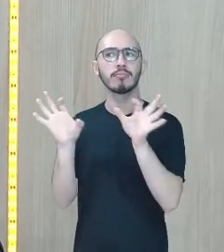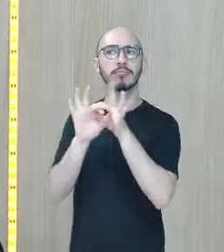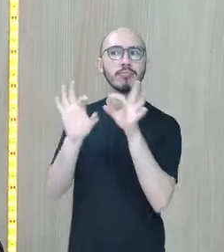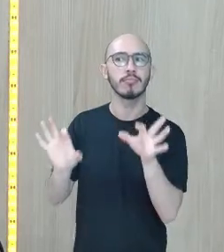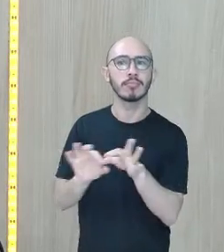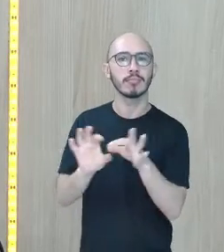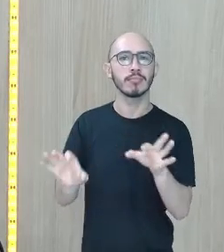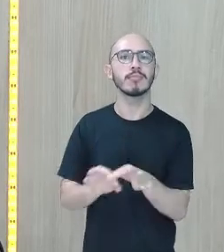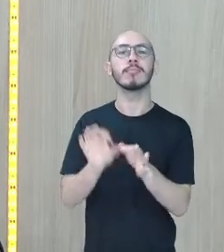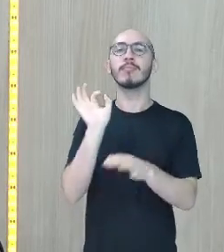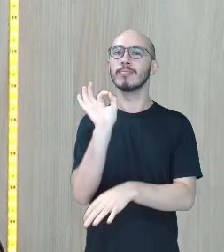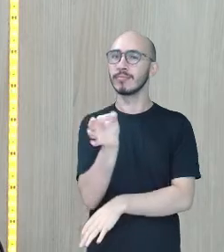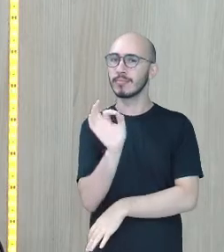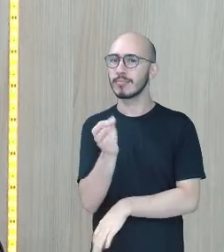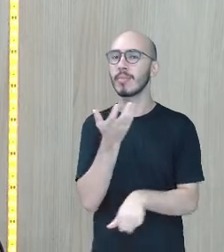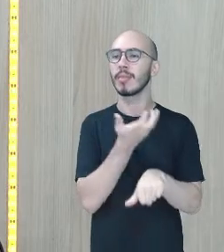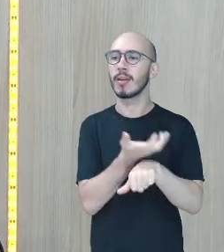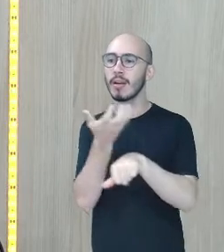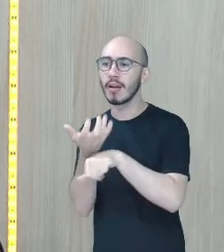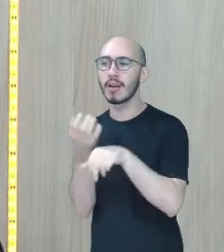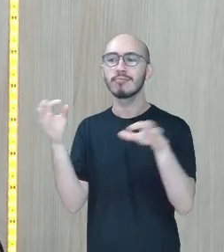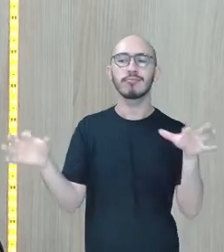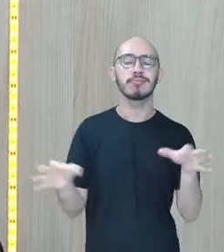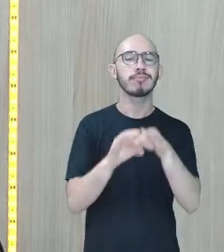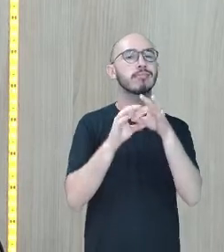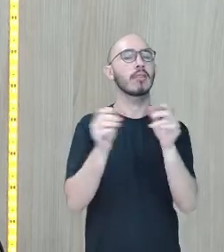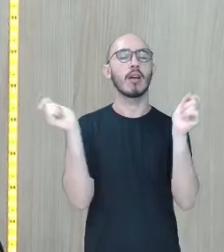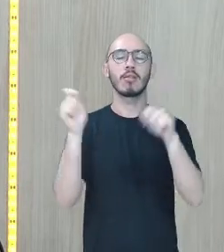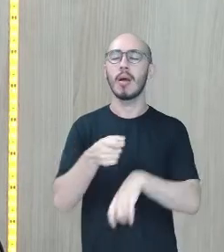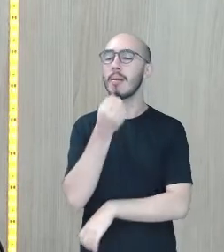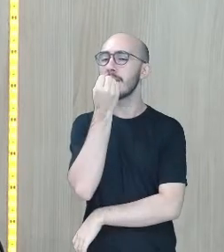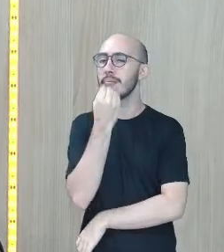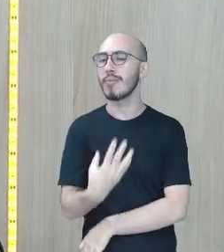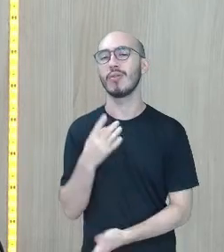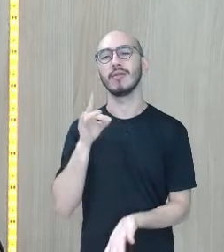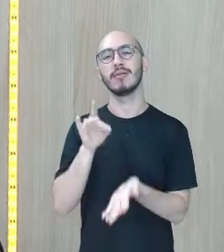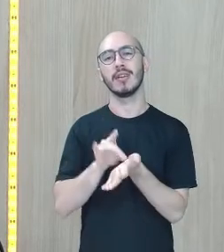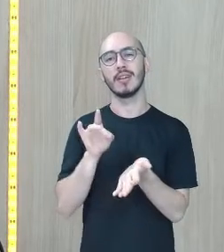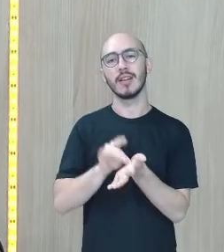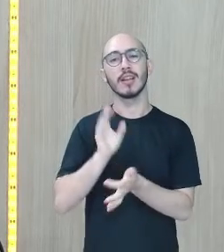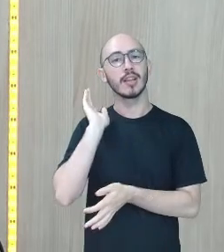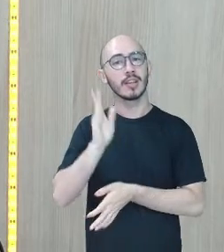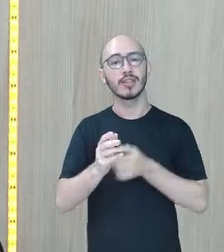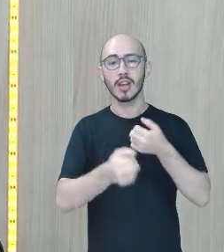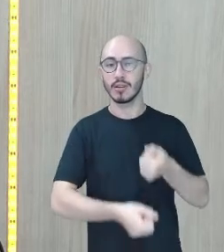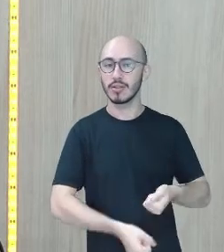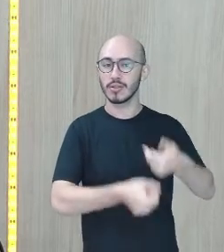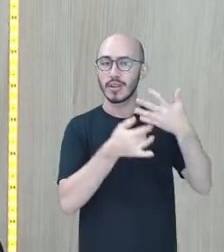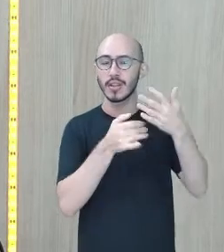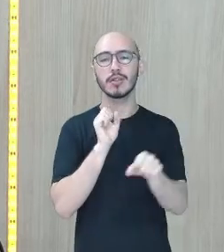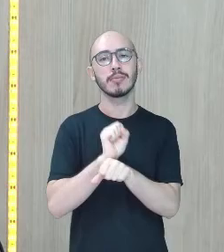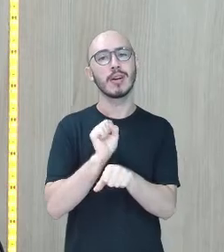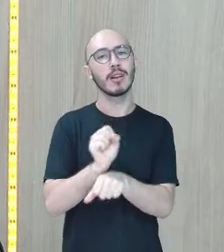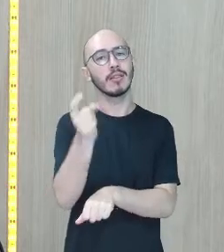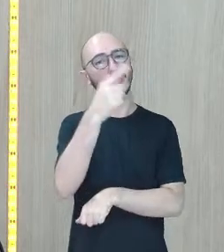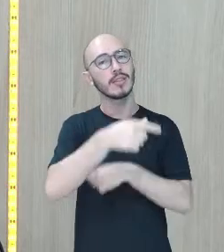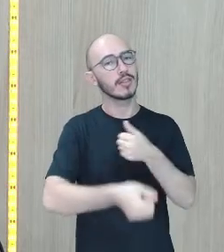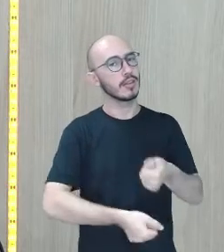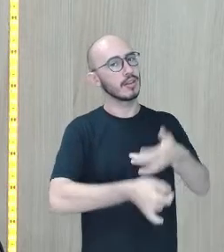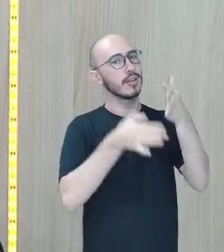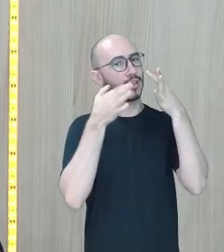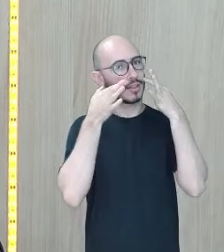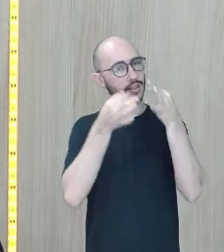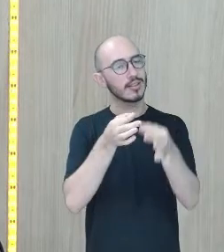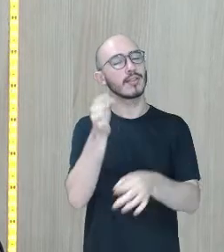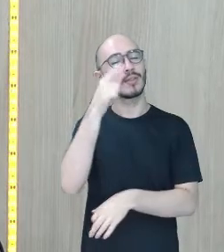Juntar aí as coisas, uma disciplina com a outra. Então é muito bom estar aqui. Eu já estou no chat, já estou aqui de olho em tudo que